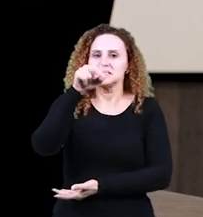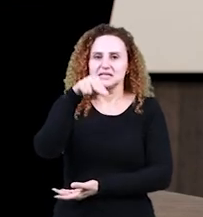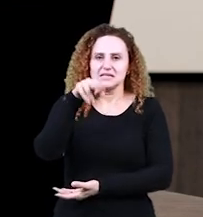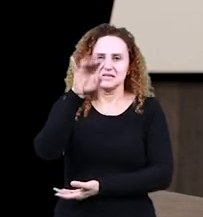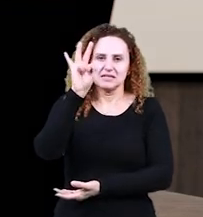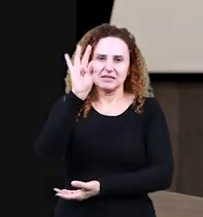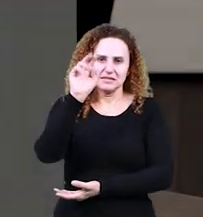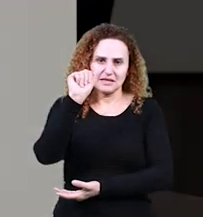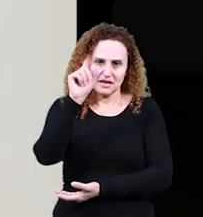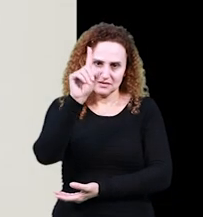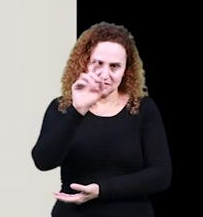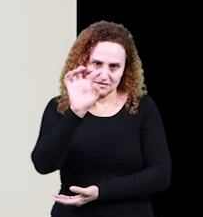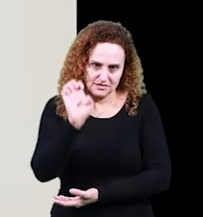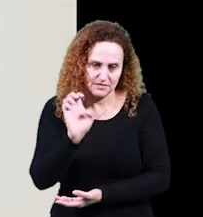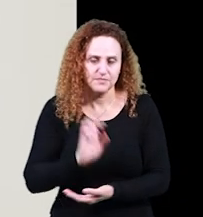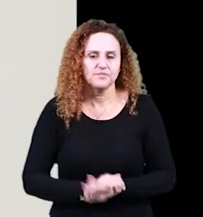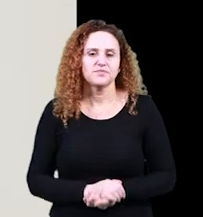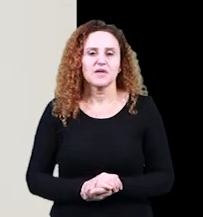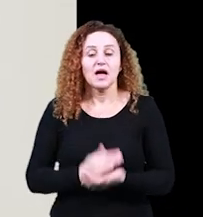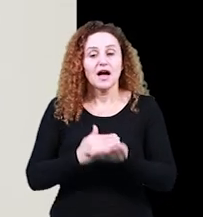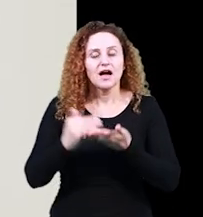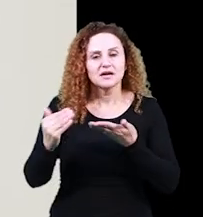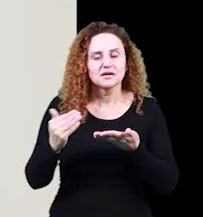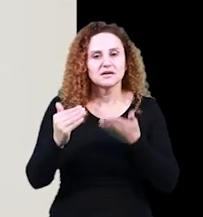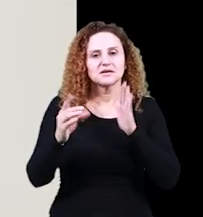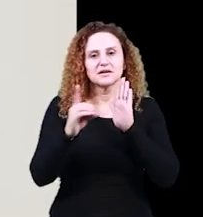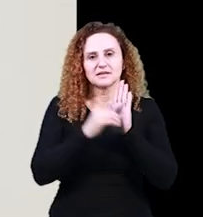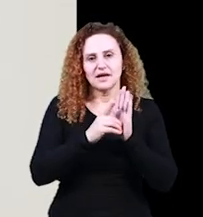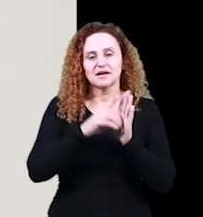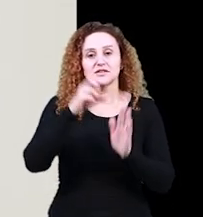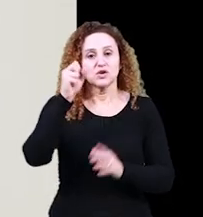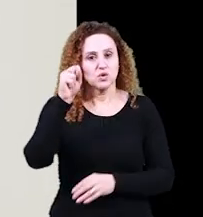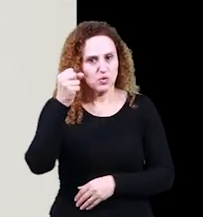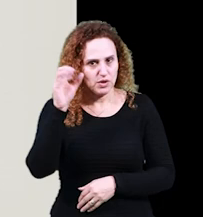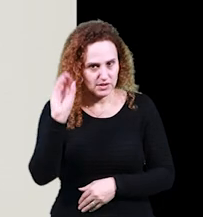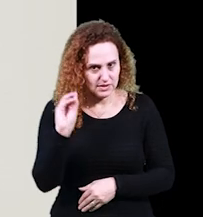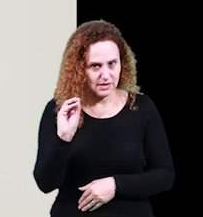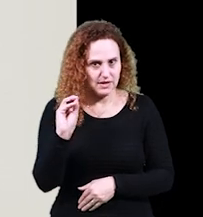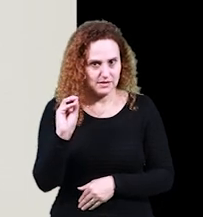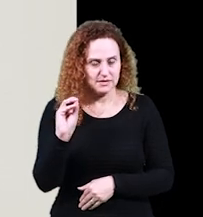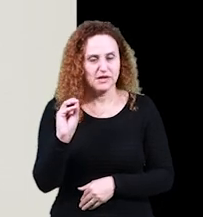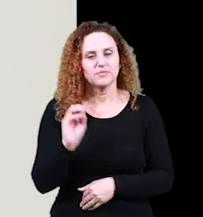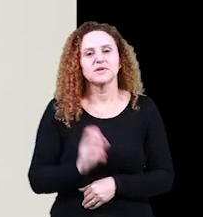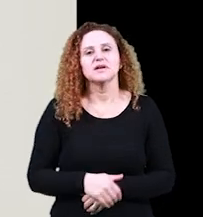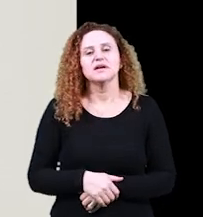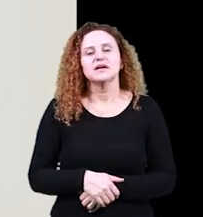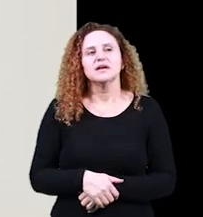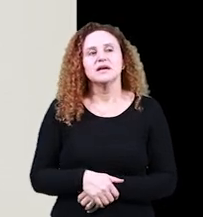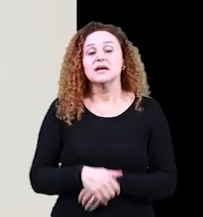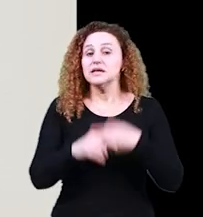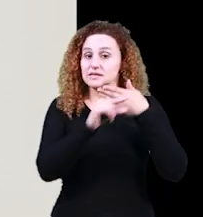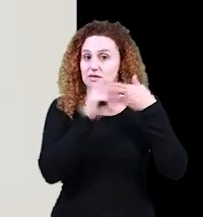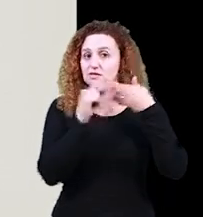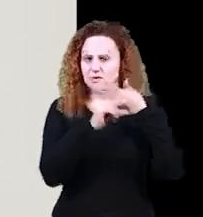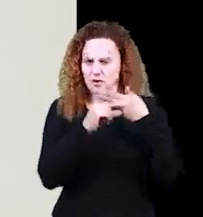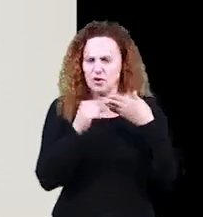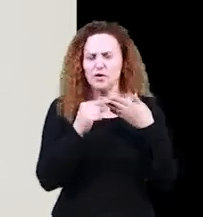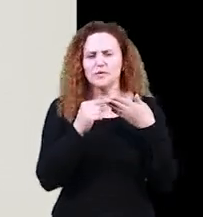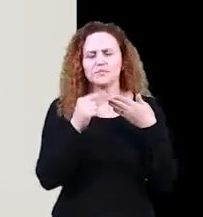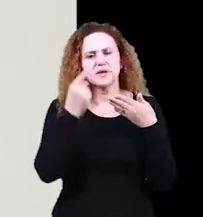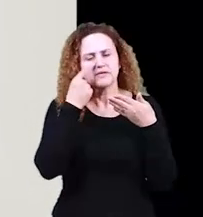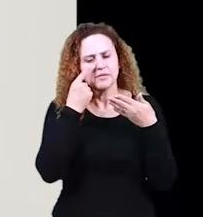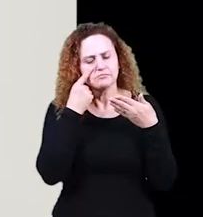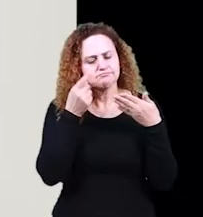sintaxe e a partir da década de 80 otions que vai rever de novo essa